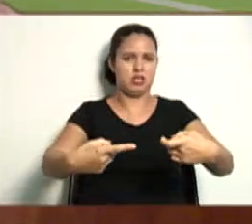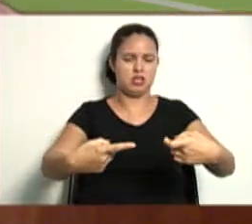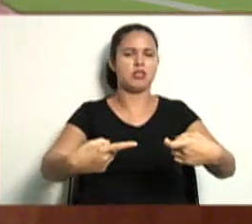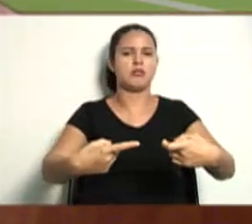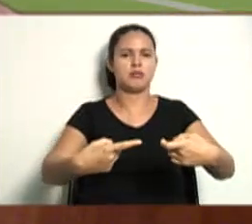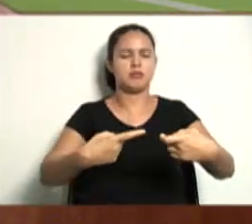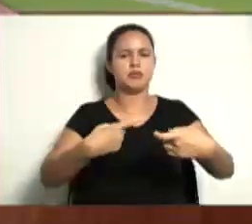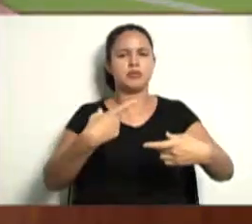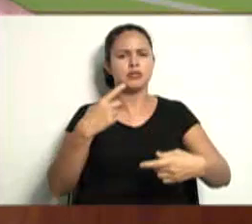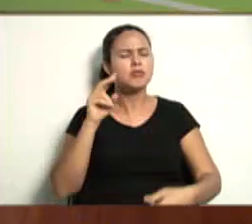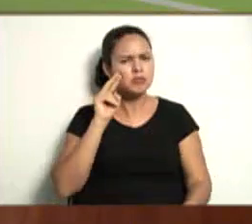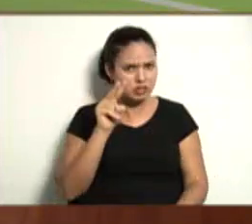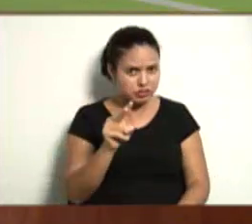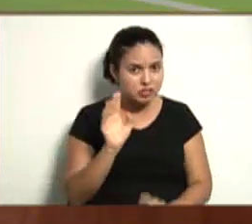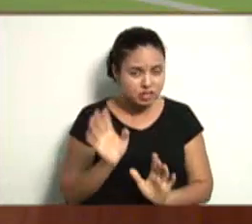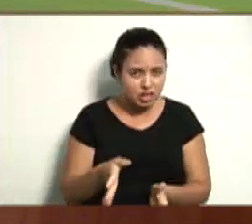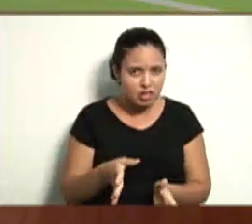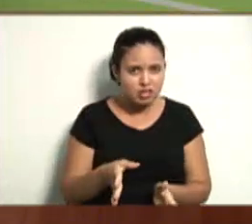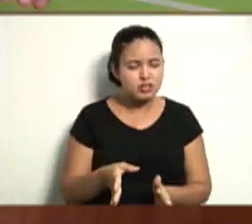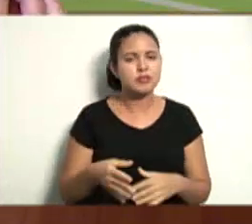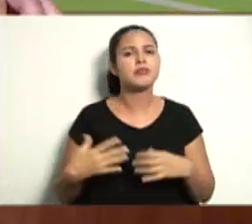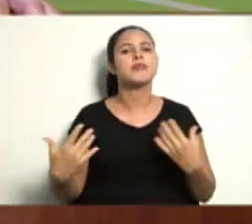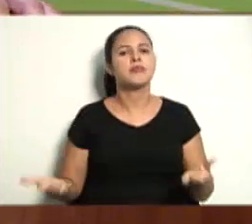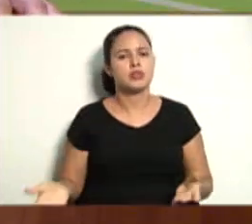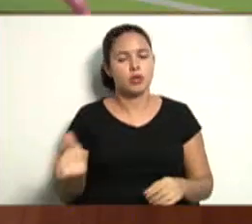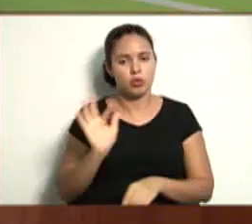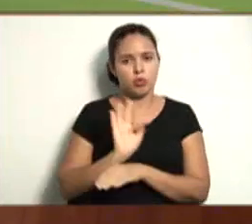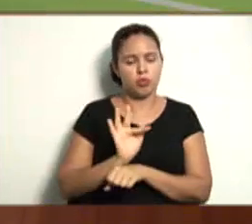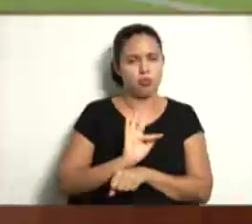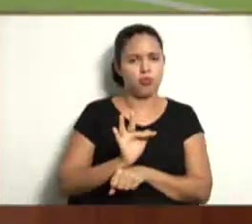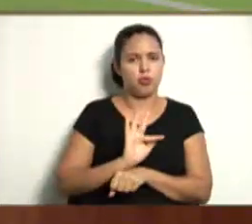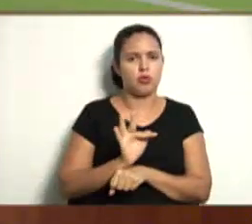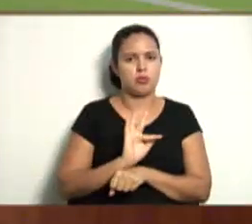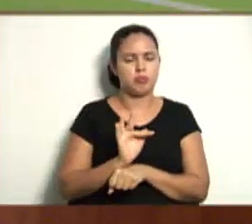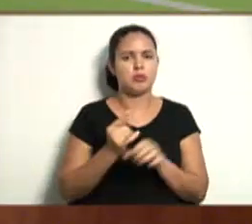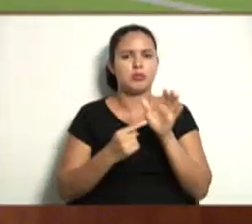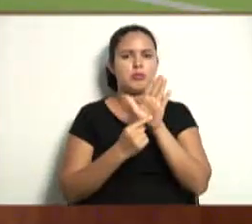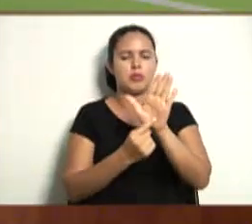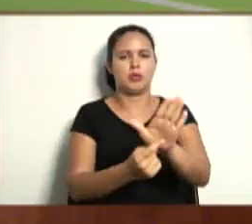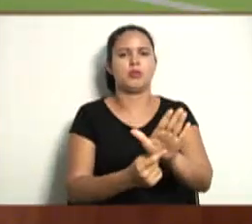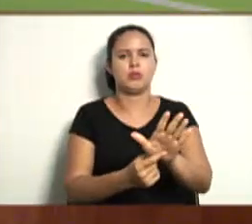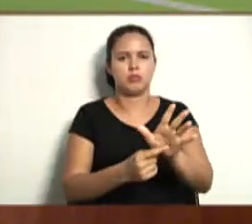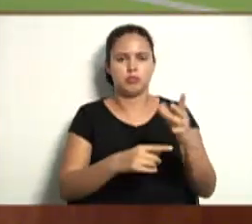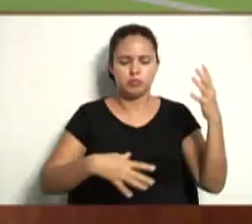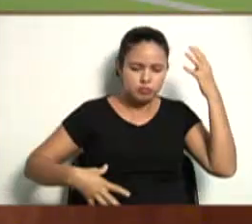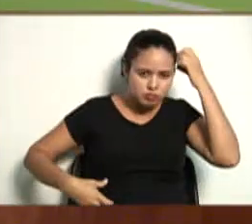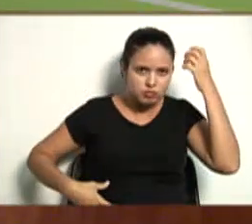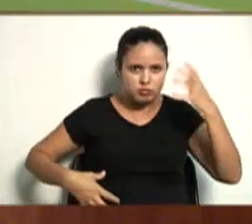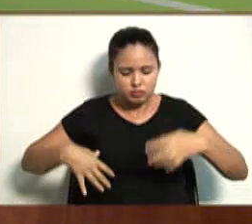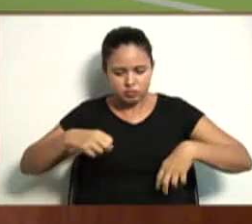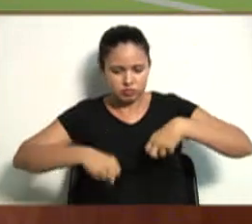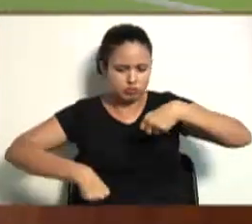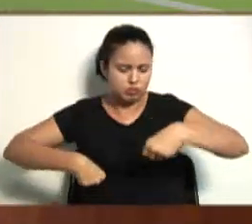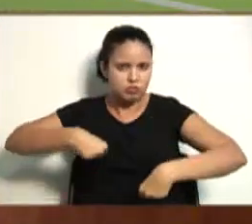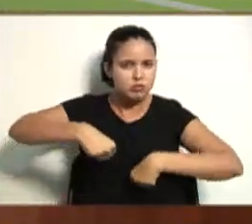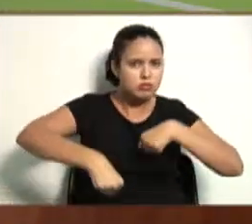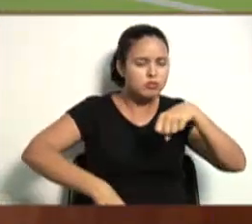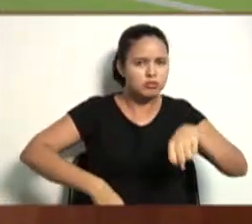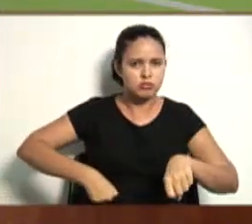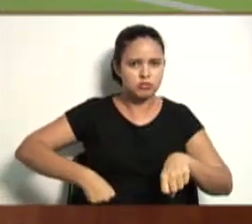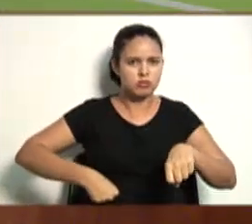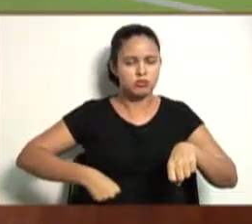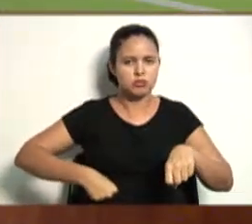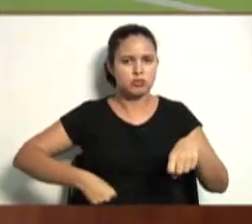A Guerra. Lá, durante o filme, aparece os macacos que estão sendo mortos. Eles não estão